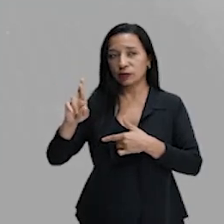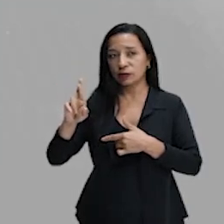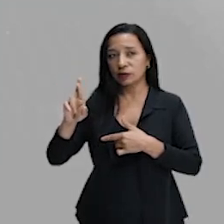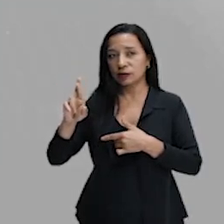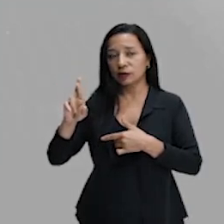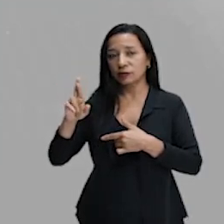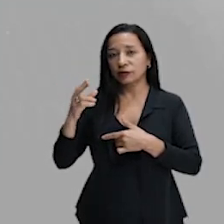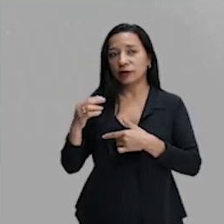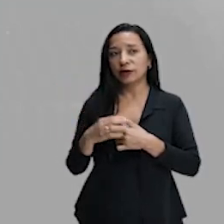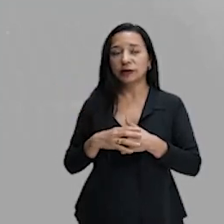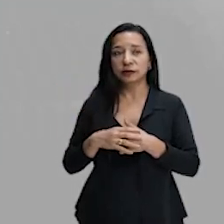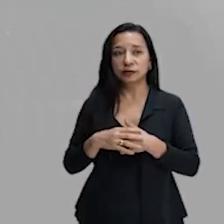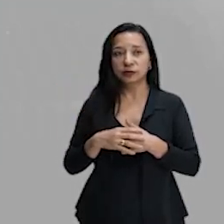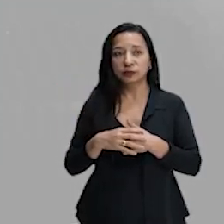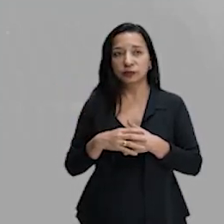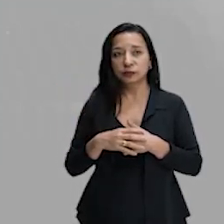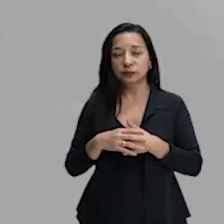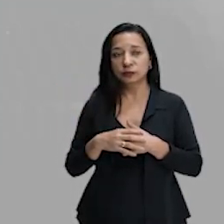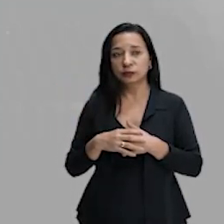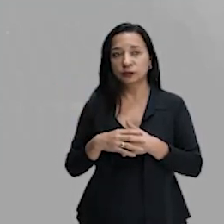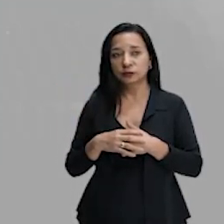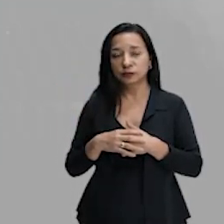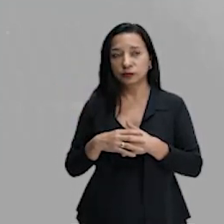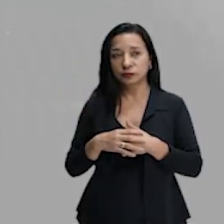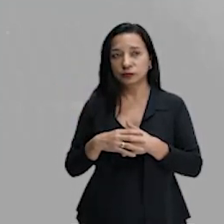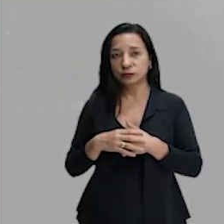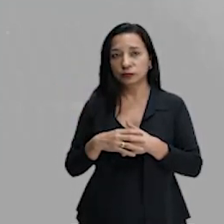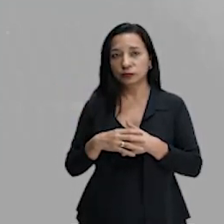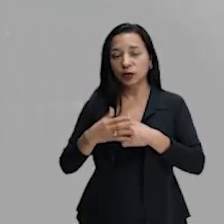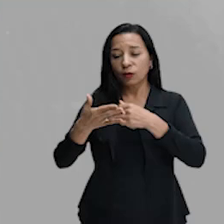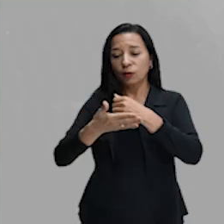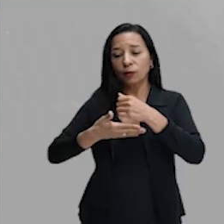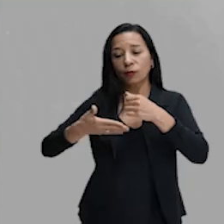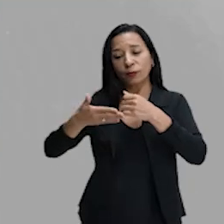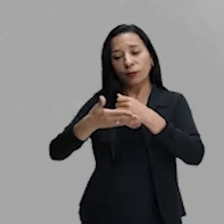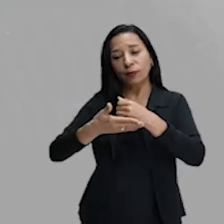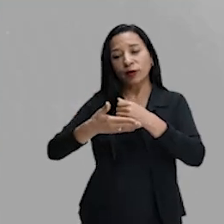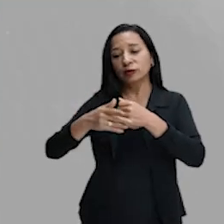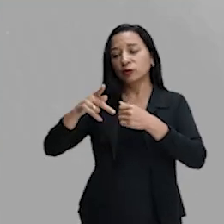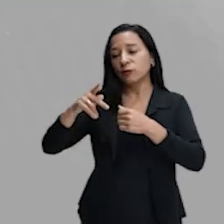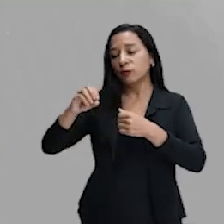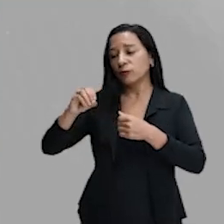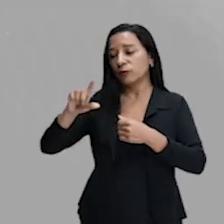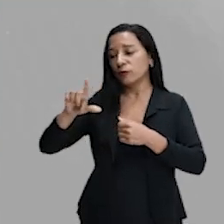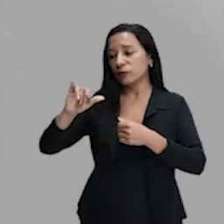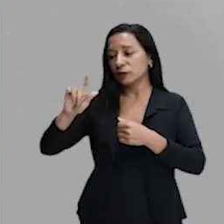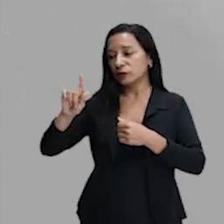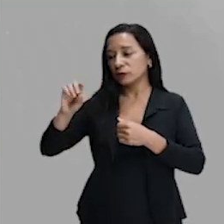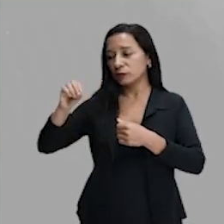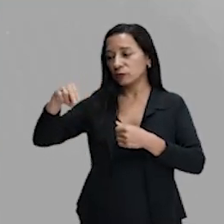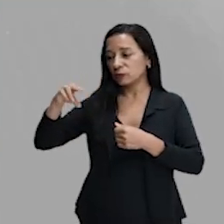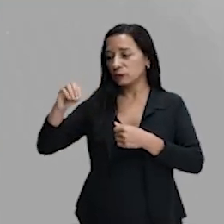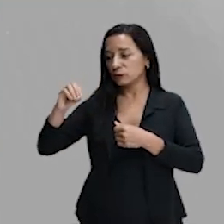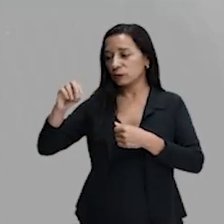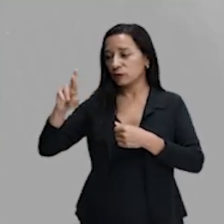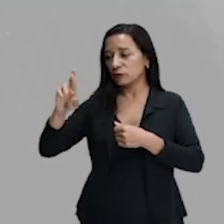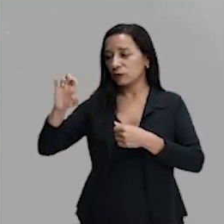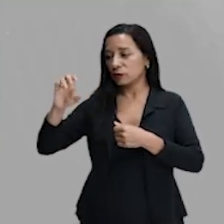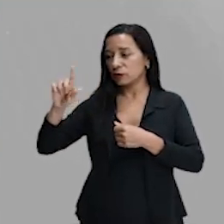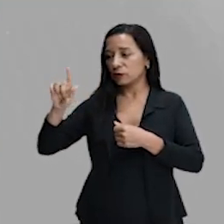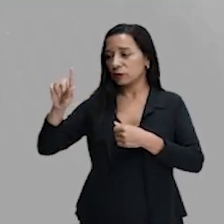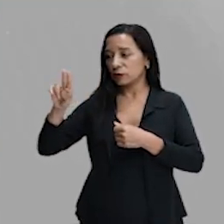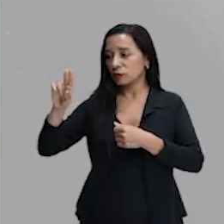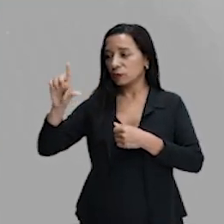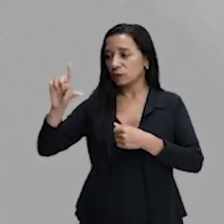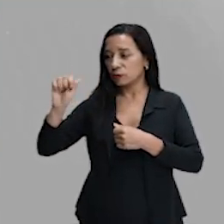um polígono regular a base dele é um polígono regular Então vamos lá ele quer saber a